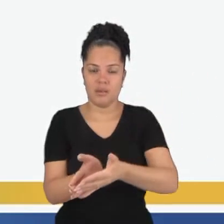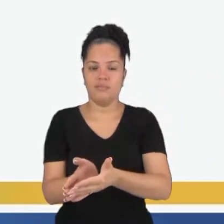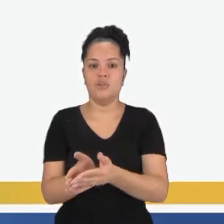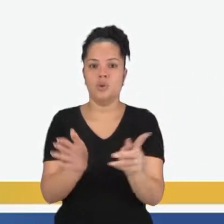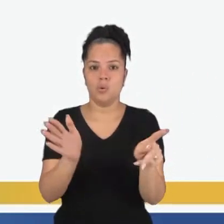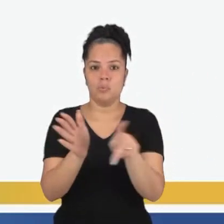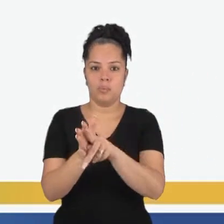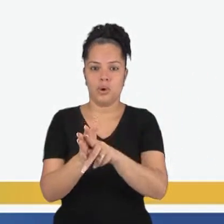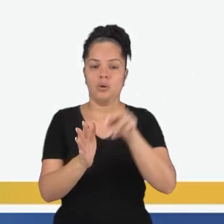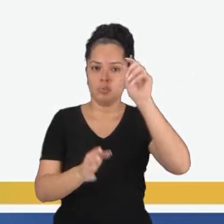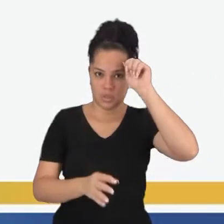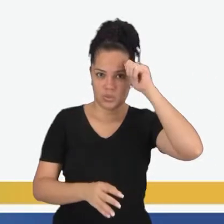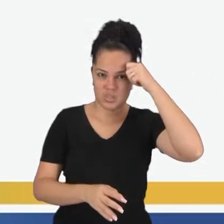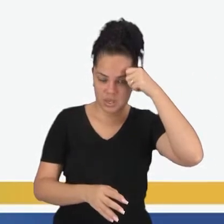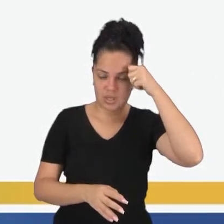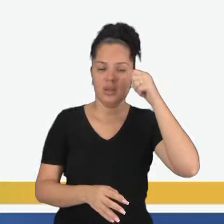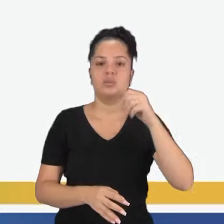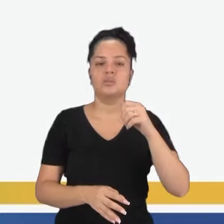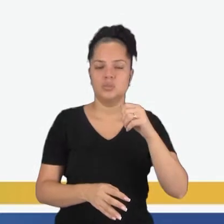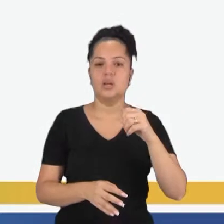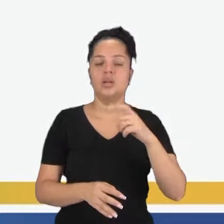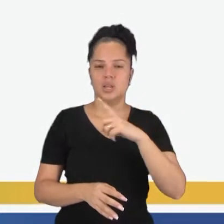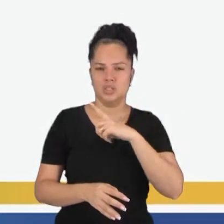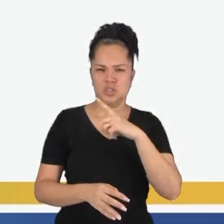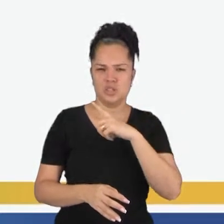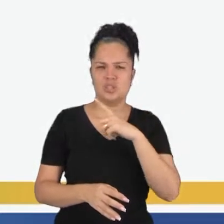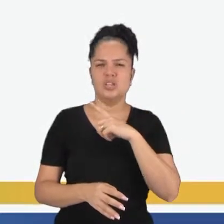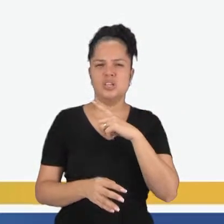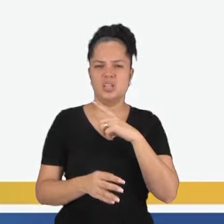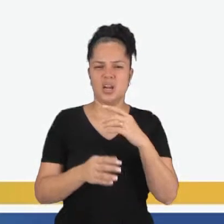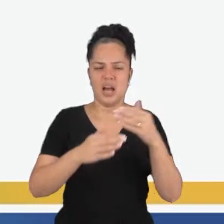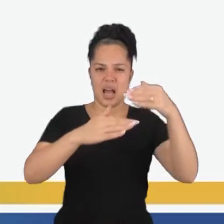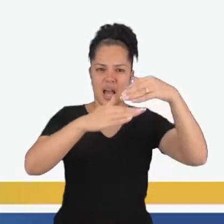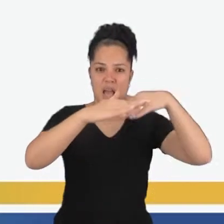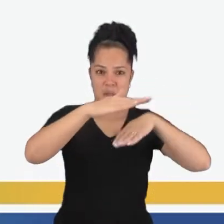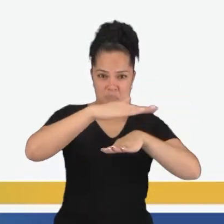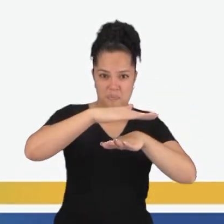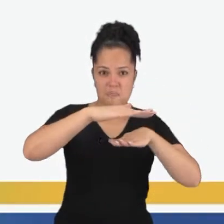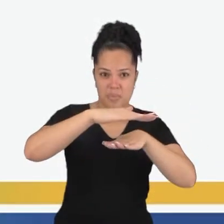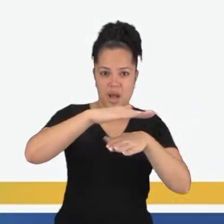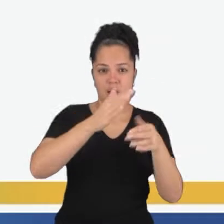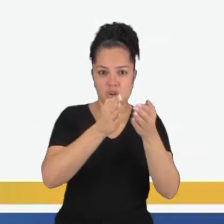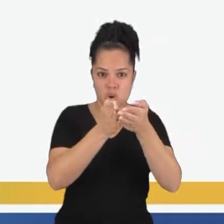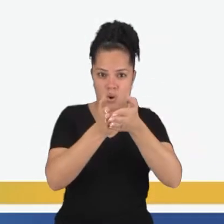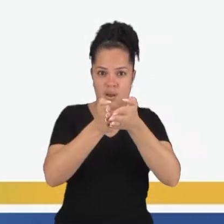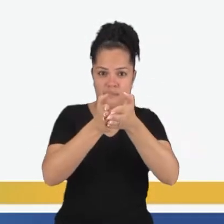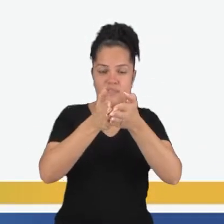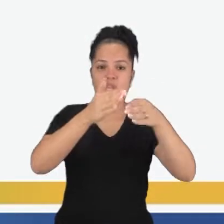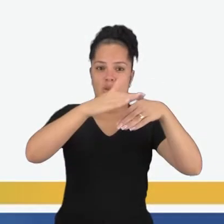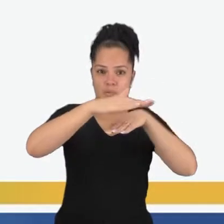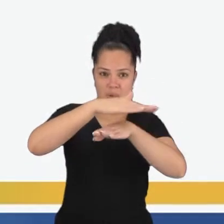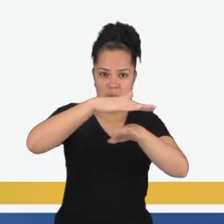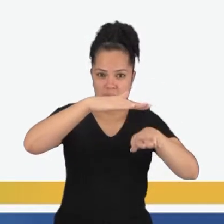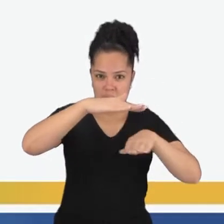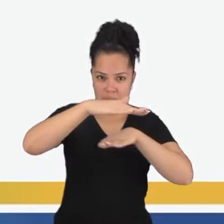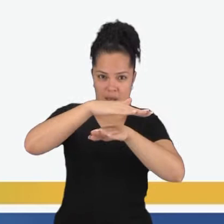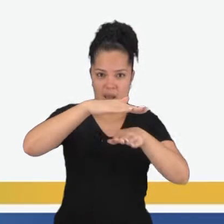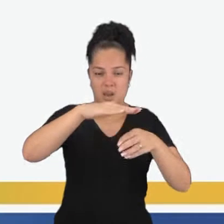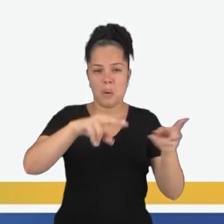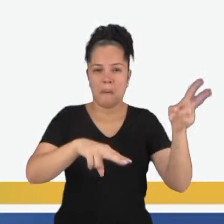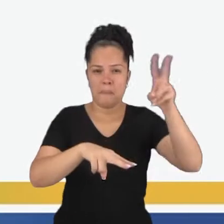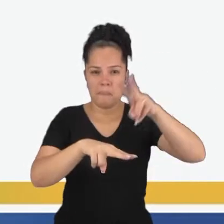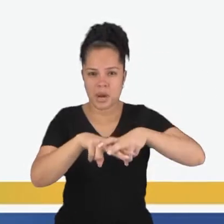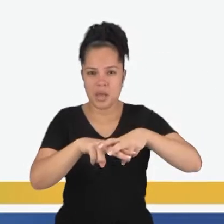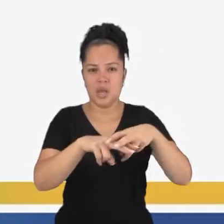os escravizados eram destinados aos porões da embarcação, onde ficavam presos